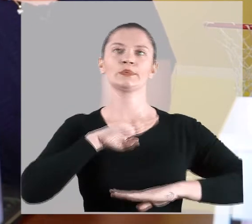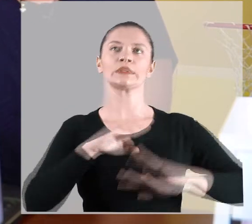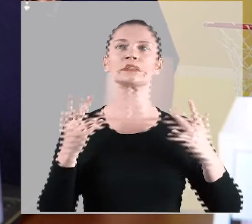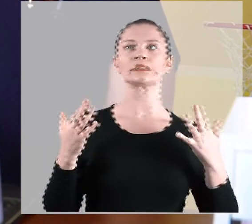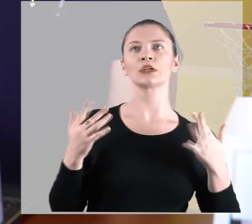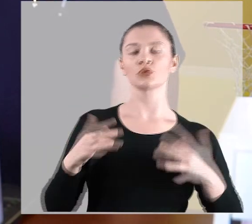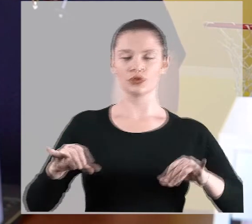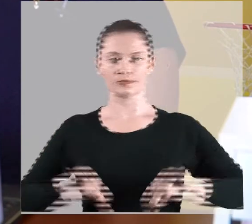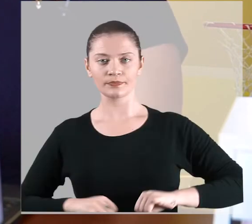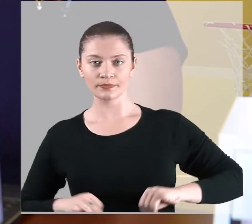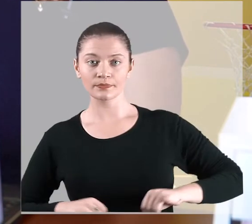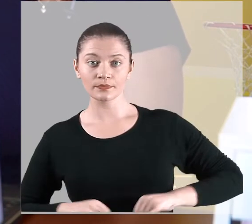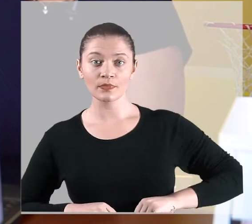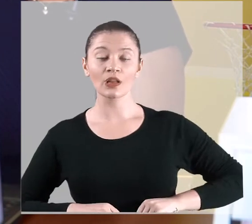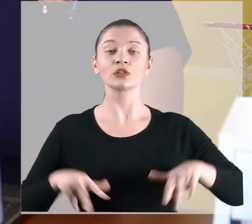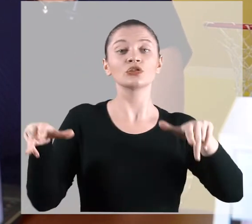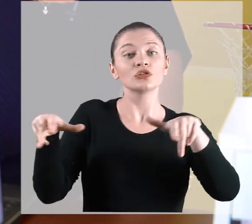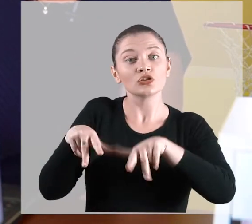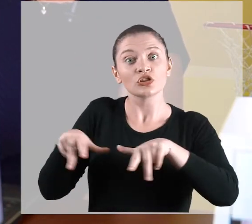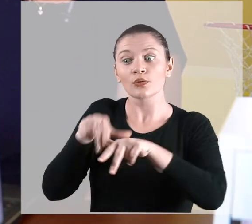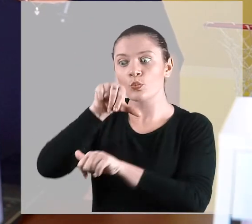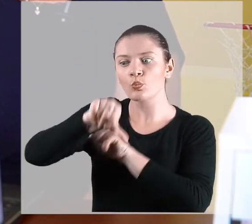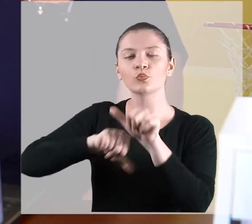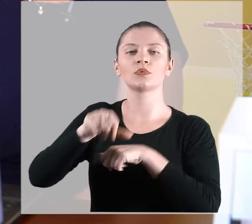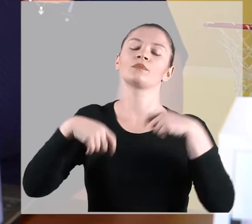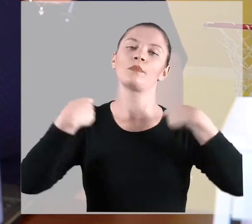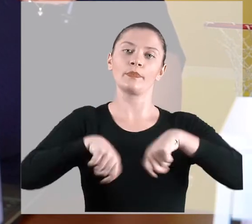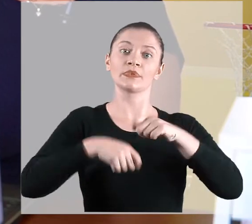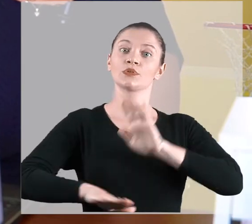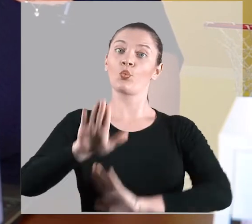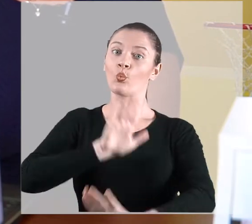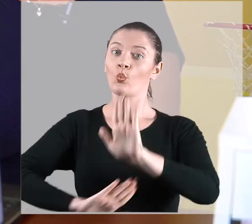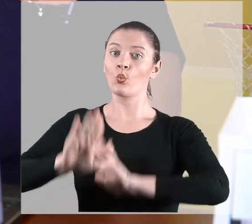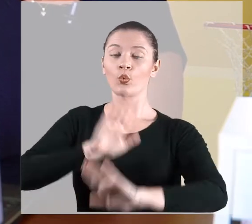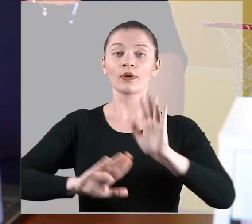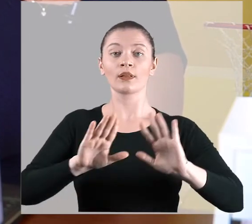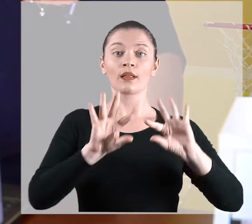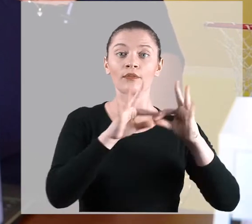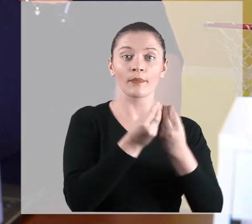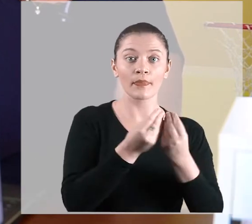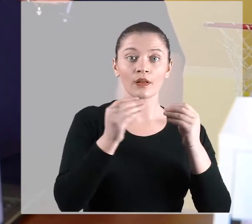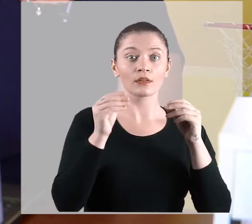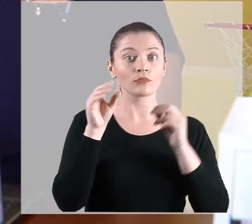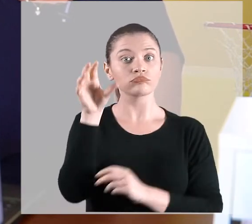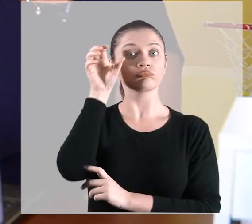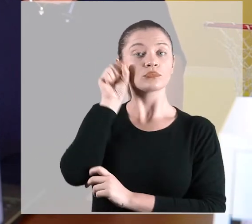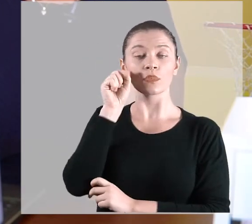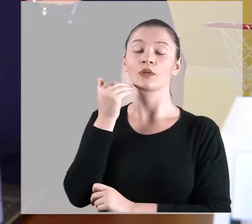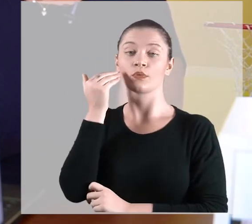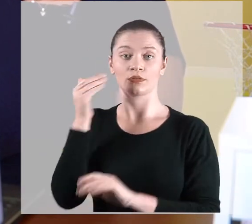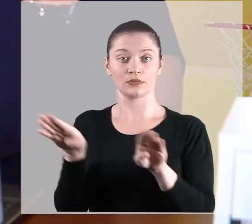disforia de gênero transitória. Então tem que ter muito, muito cuidado, os pais que estão ouvindo, os adolescentes também, que não